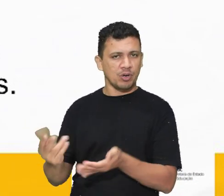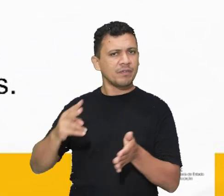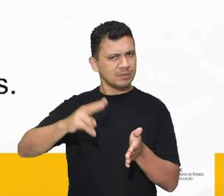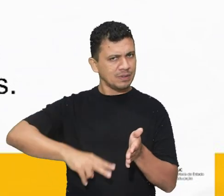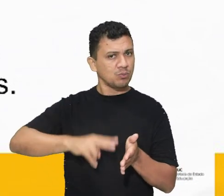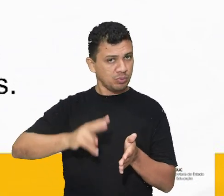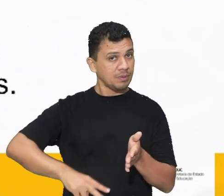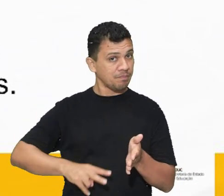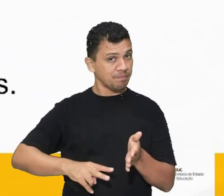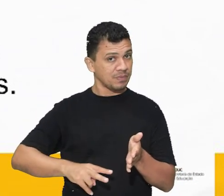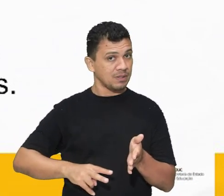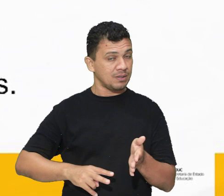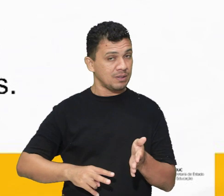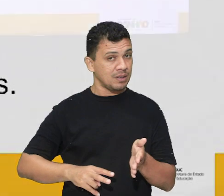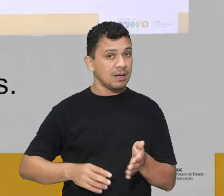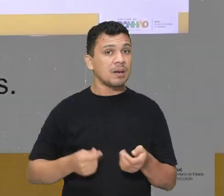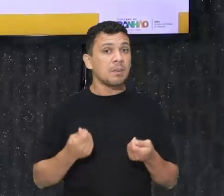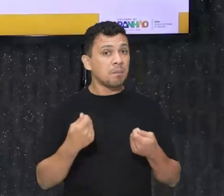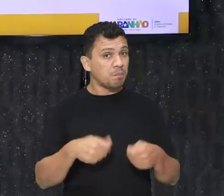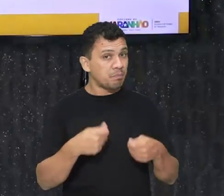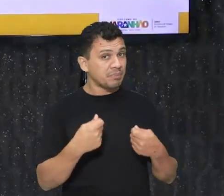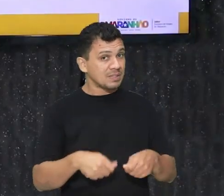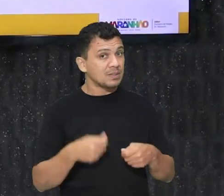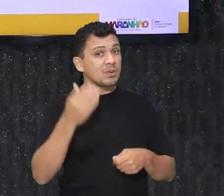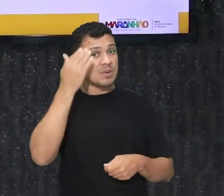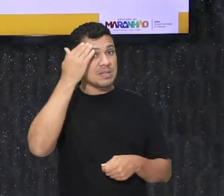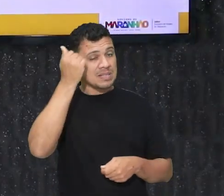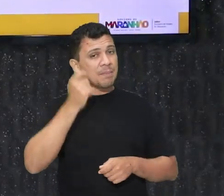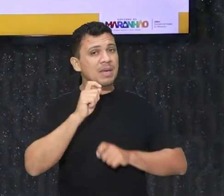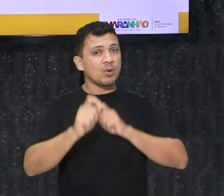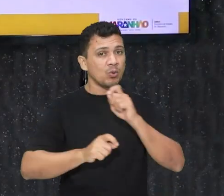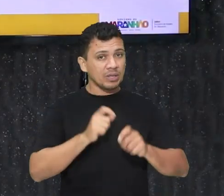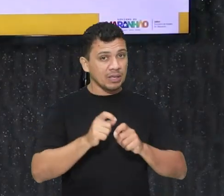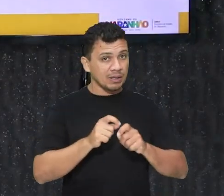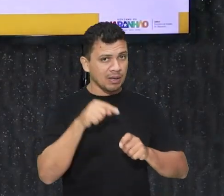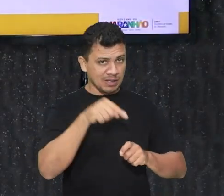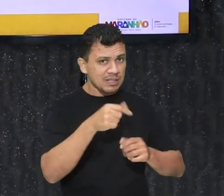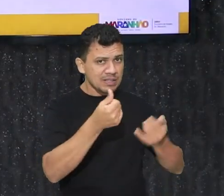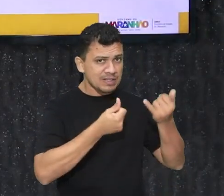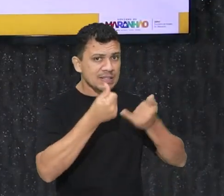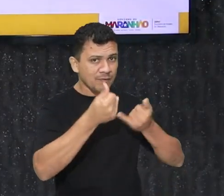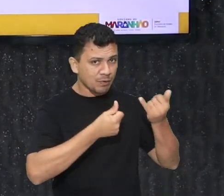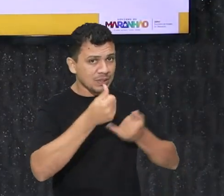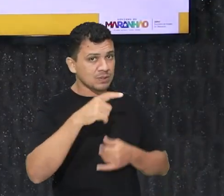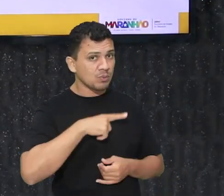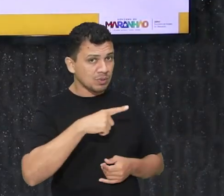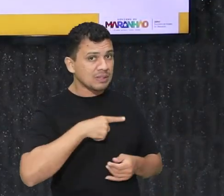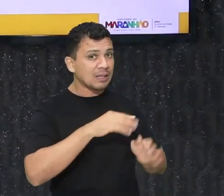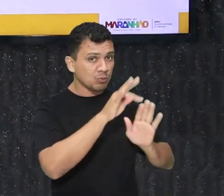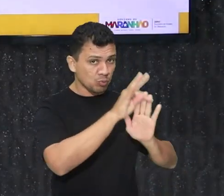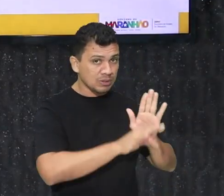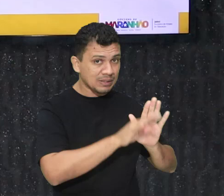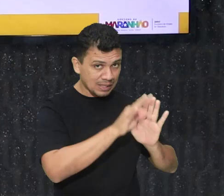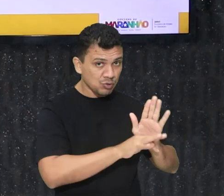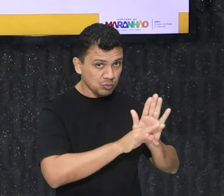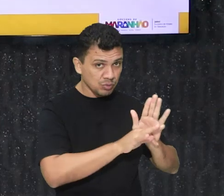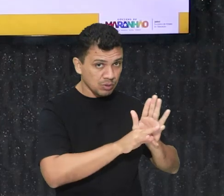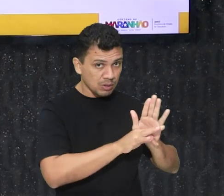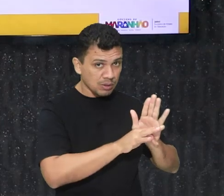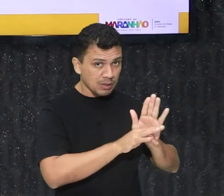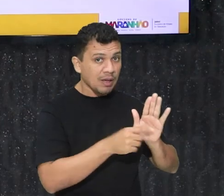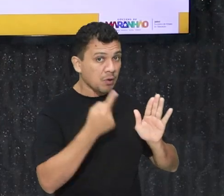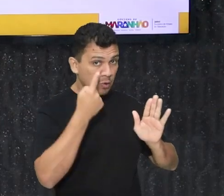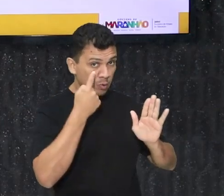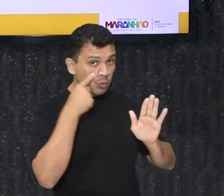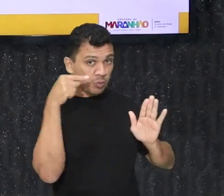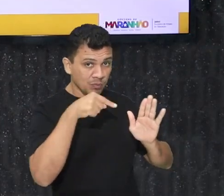Aí eu preciso saber se essa informação está no texto, está explícita, tá